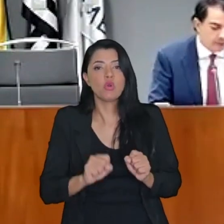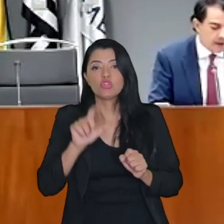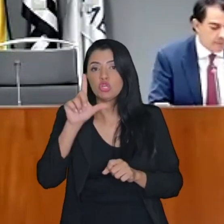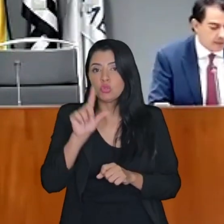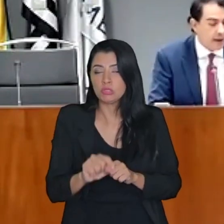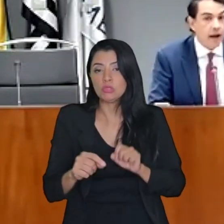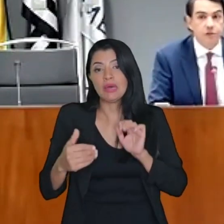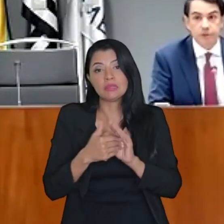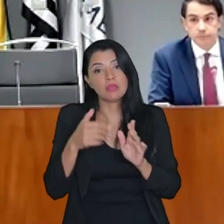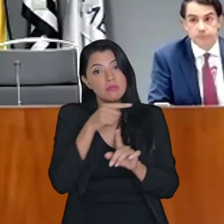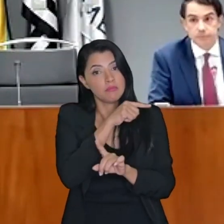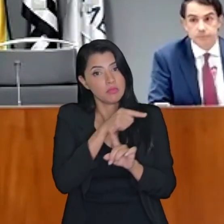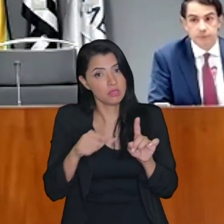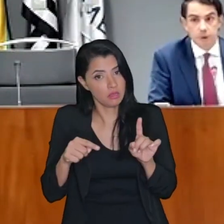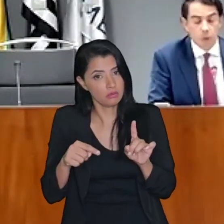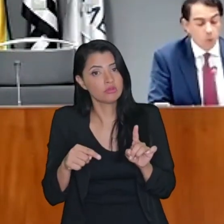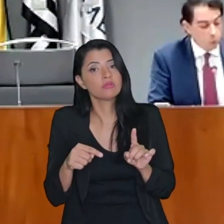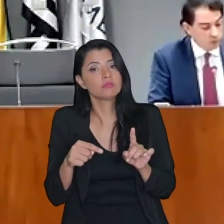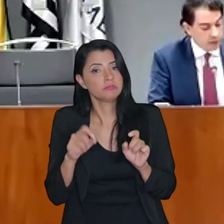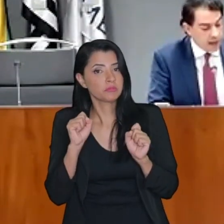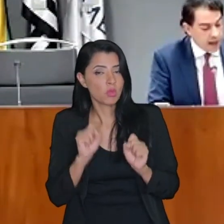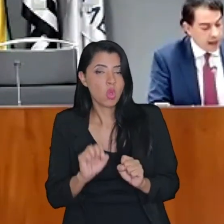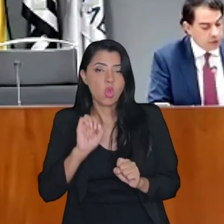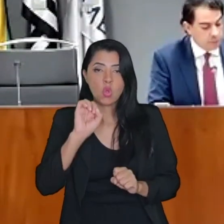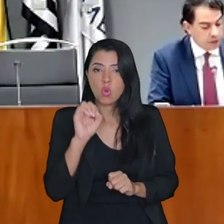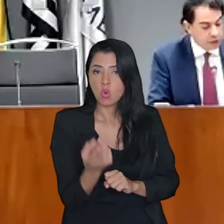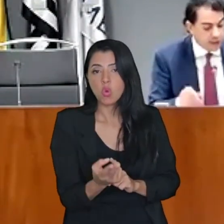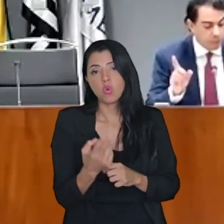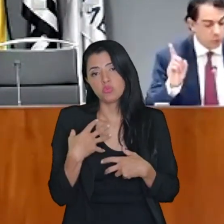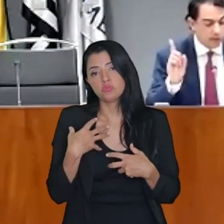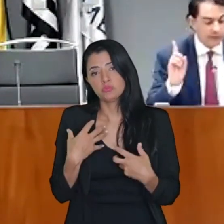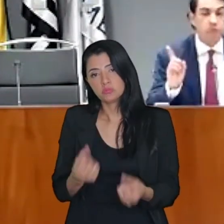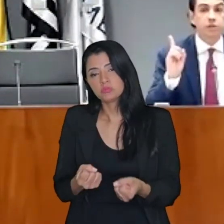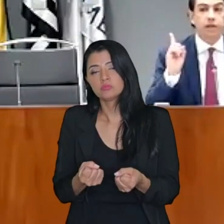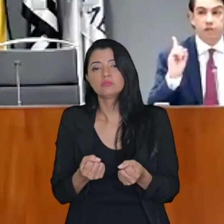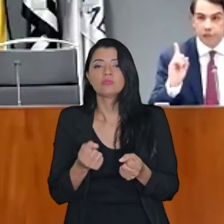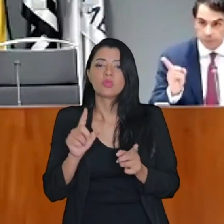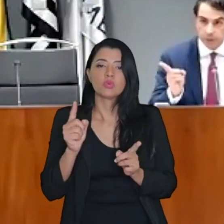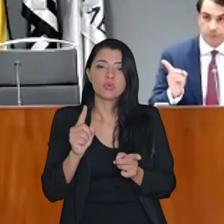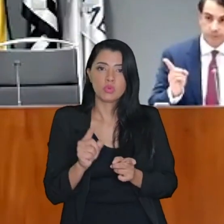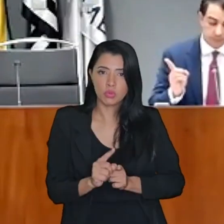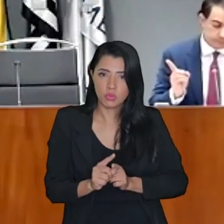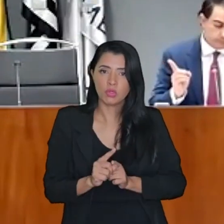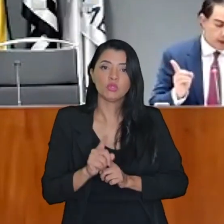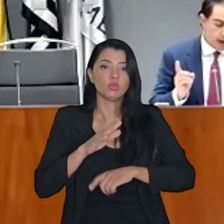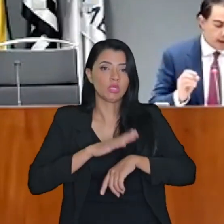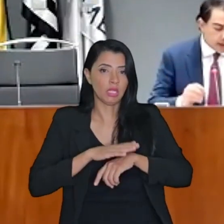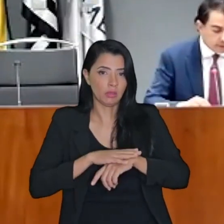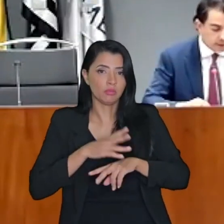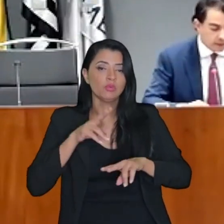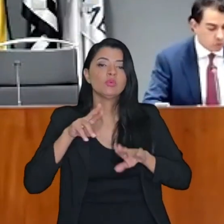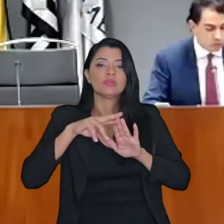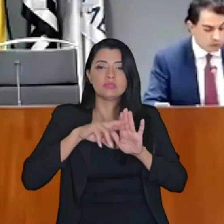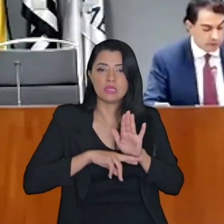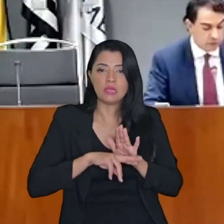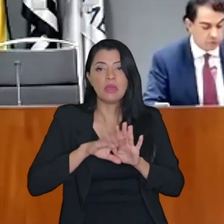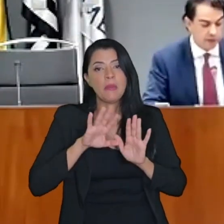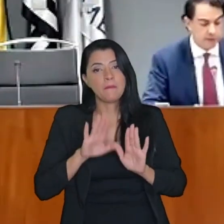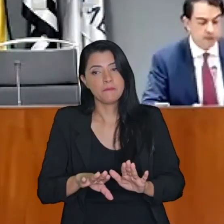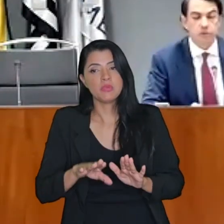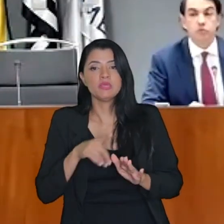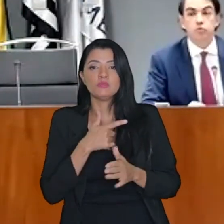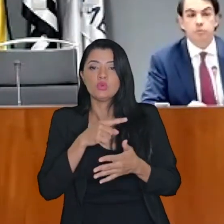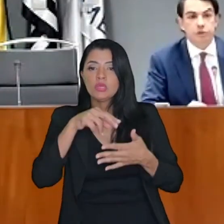reduzida até a metade ou será admitida a progressão de regime, ainda que ausentes